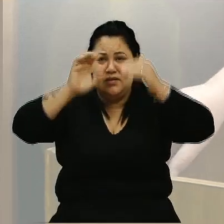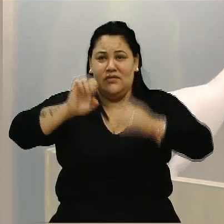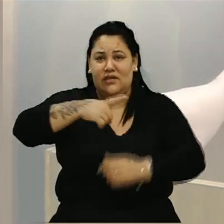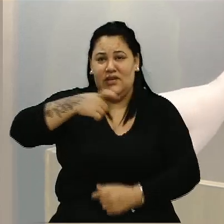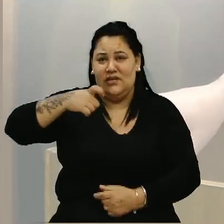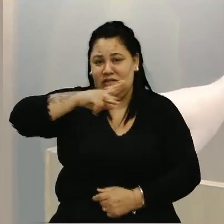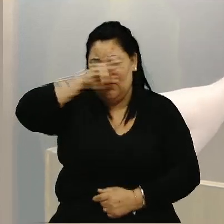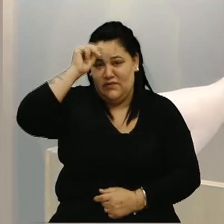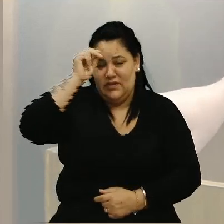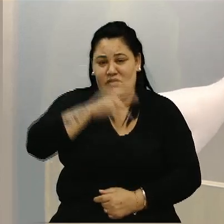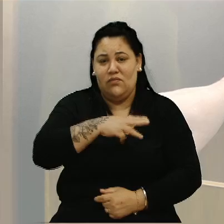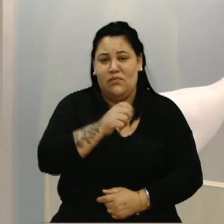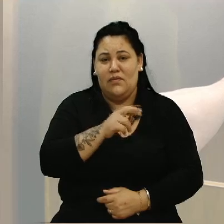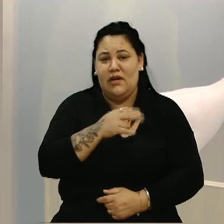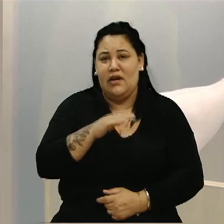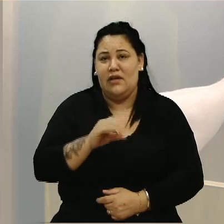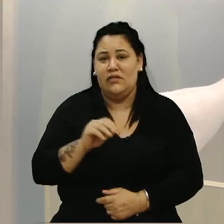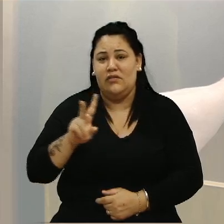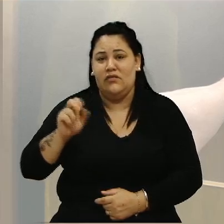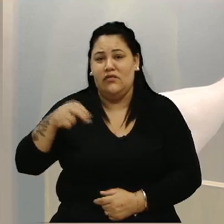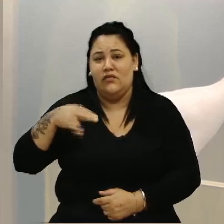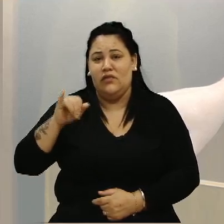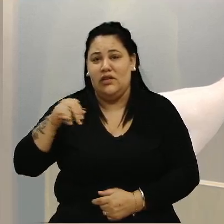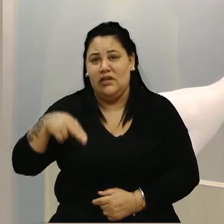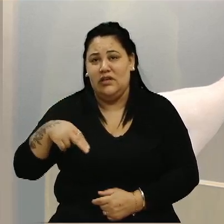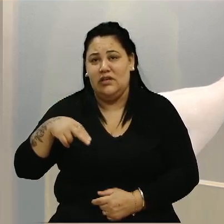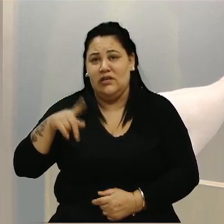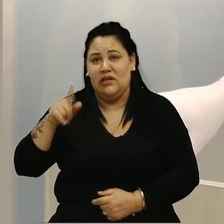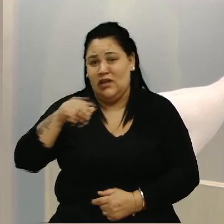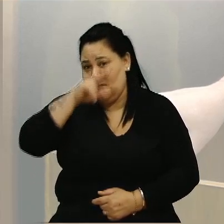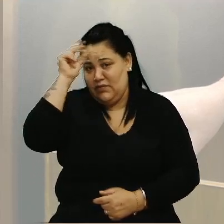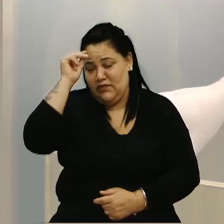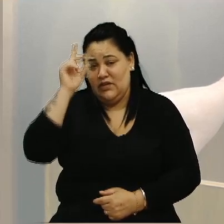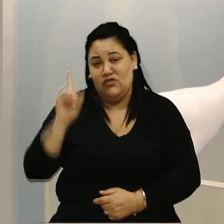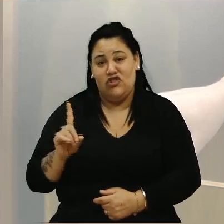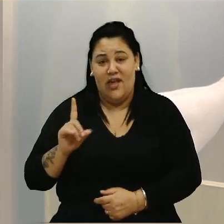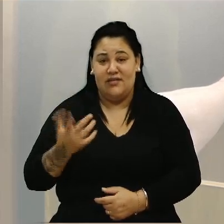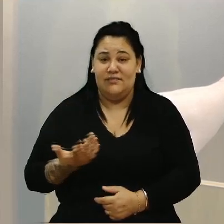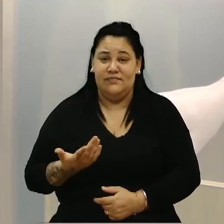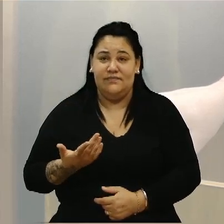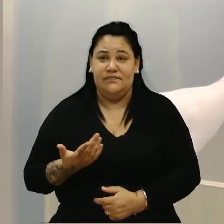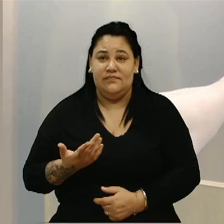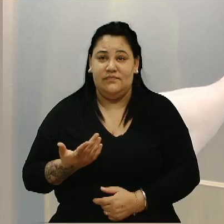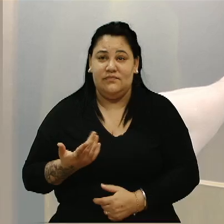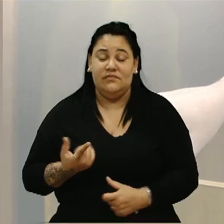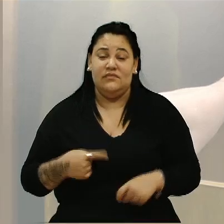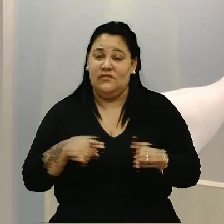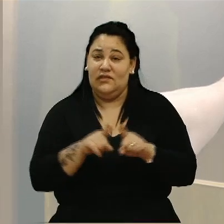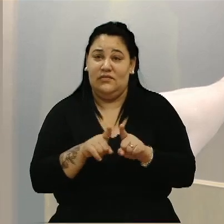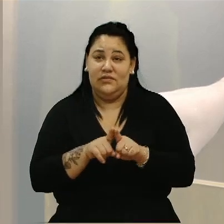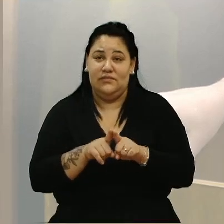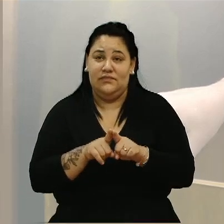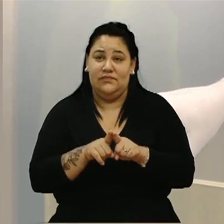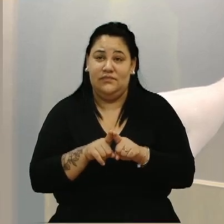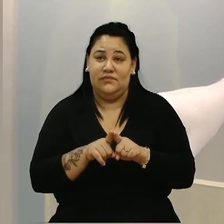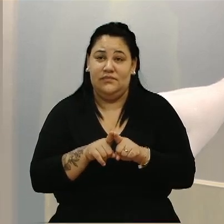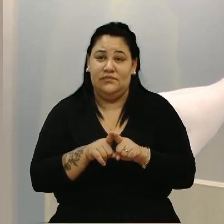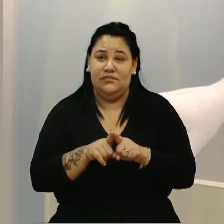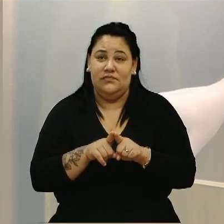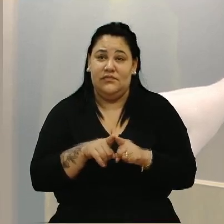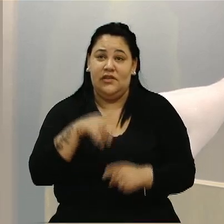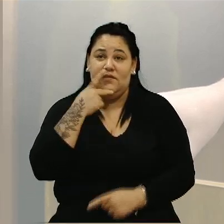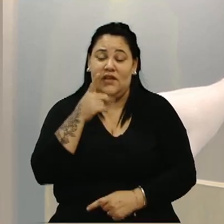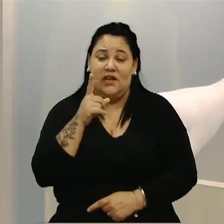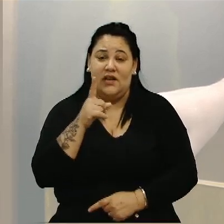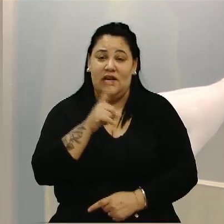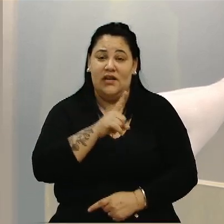Vanin, vereador Lucas, que era um prefeito de direita. E mais do que isso, é uma negação ao governo